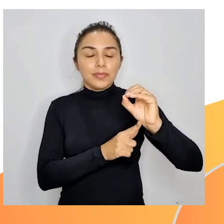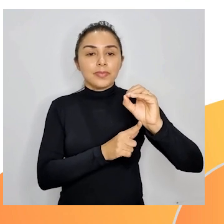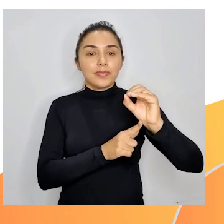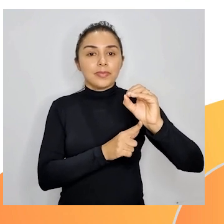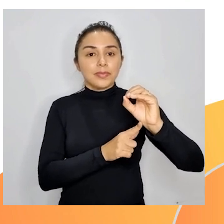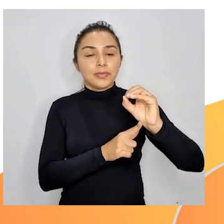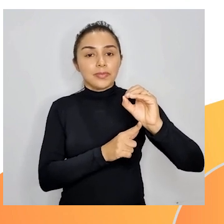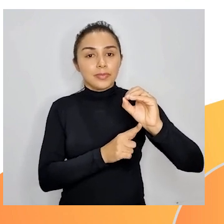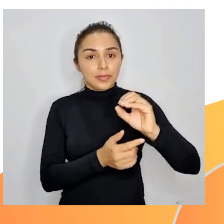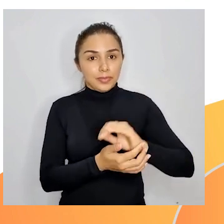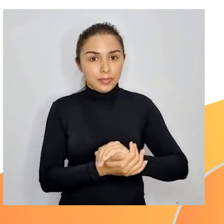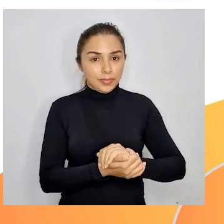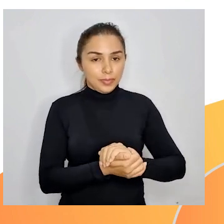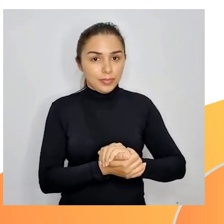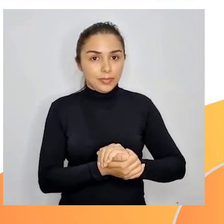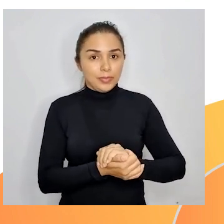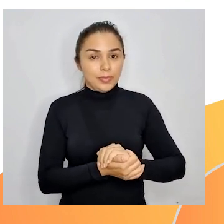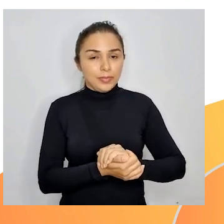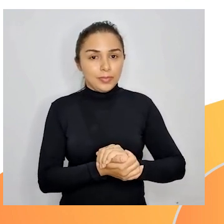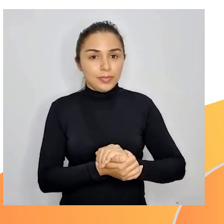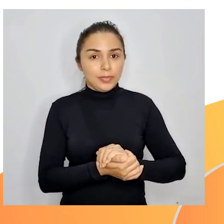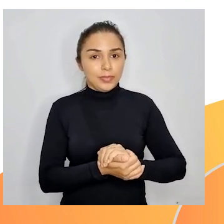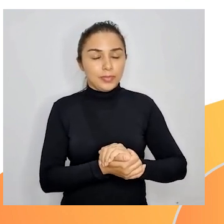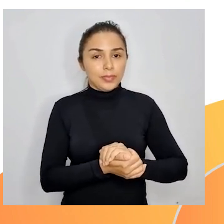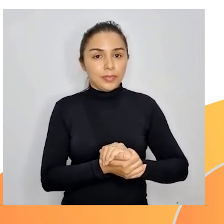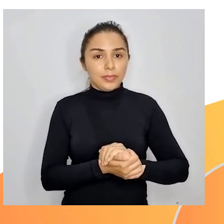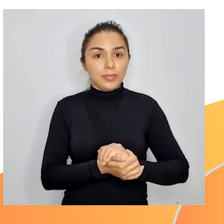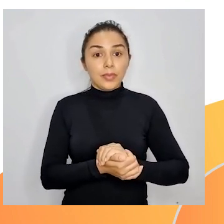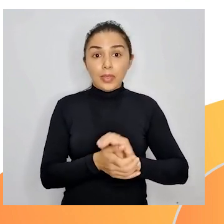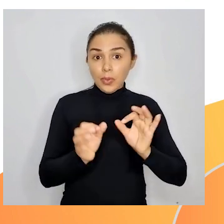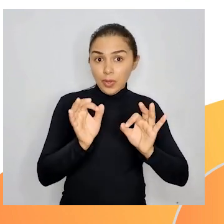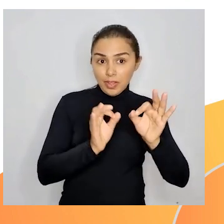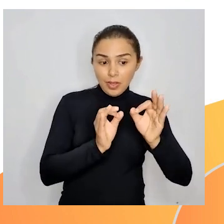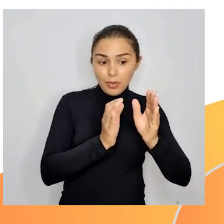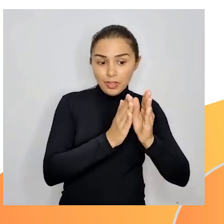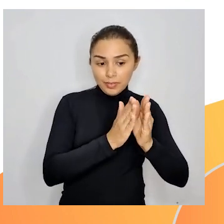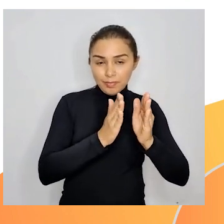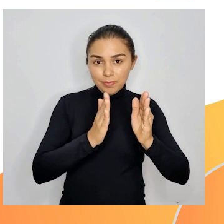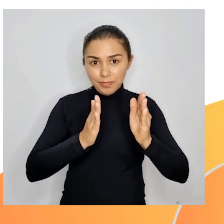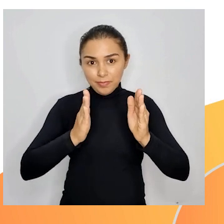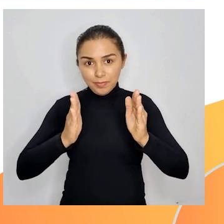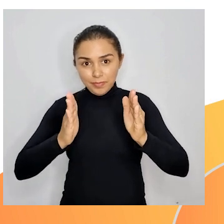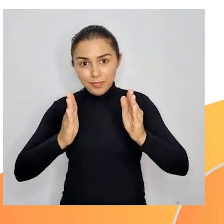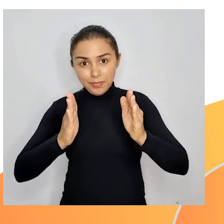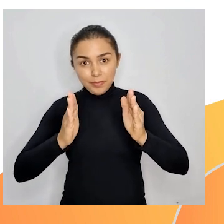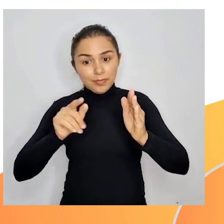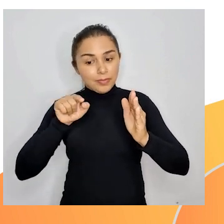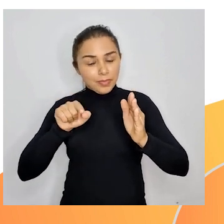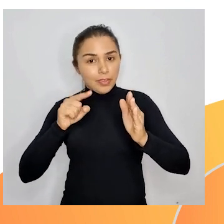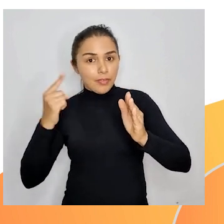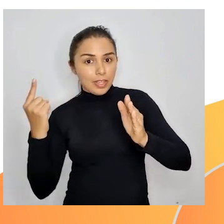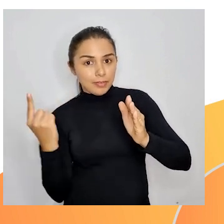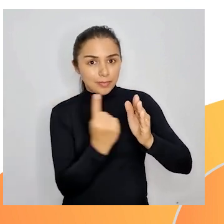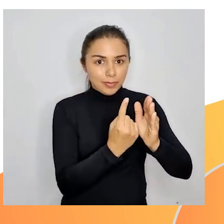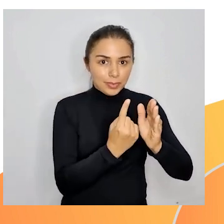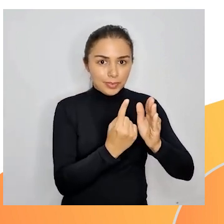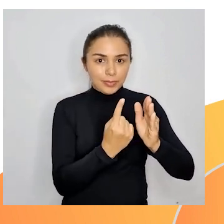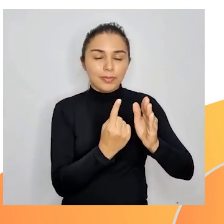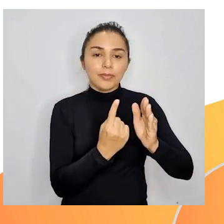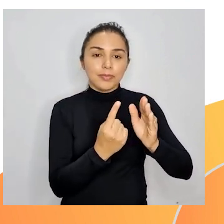nós tiramos sempre da ordem seguinte. Nesse caso agora, nós ficamos